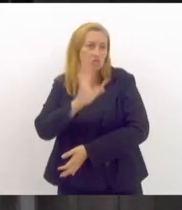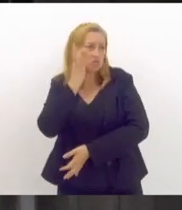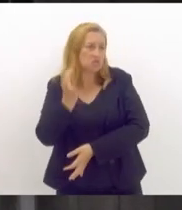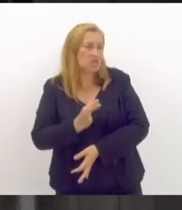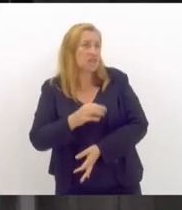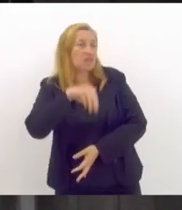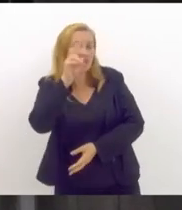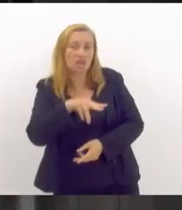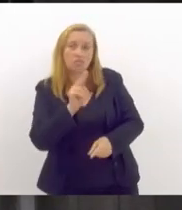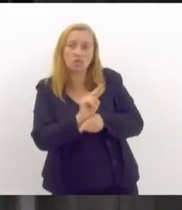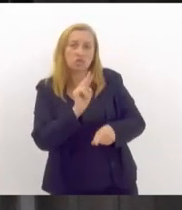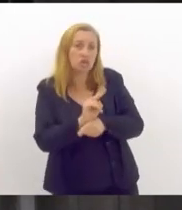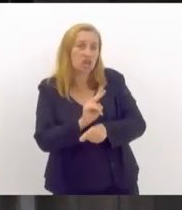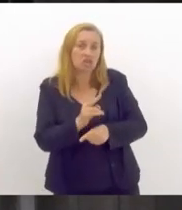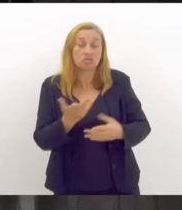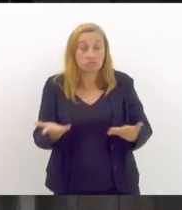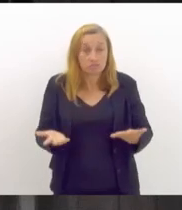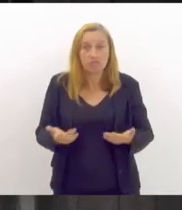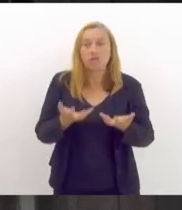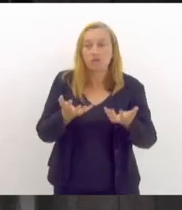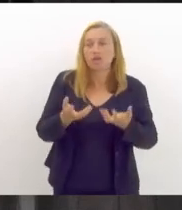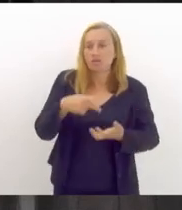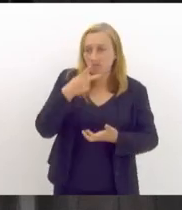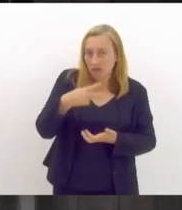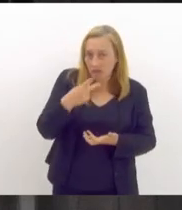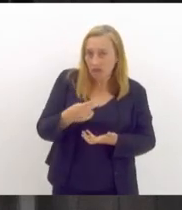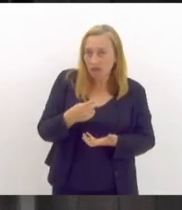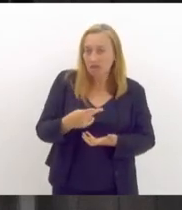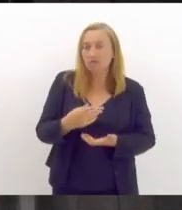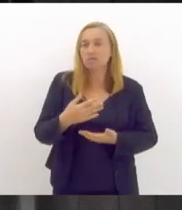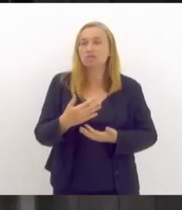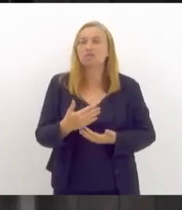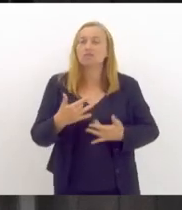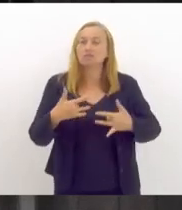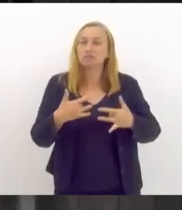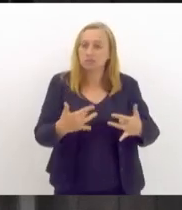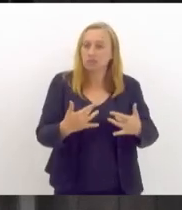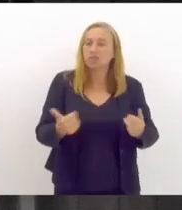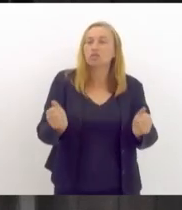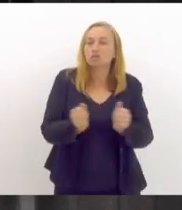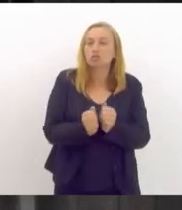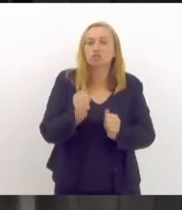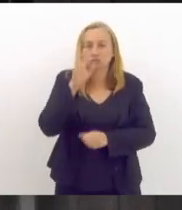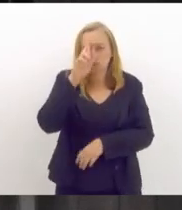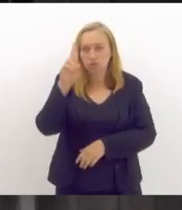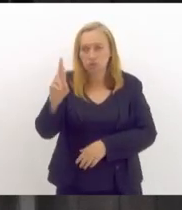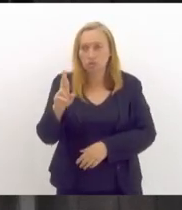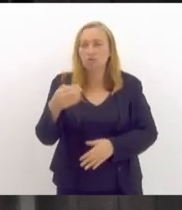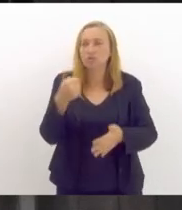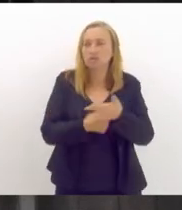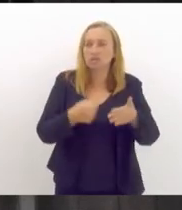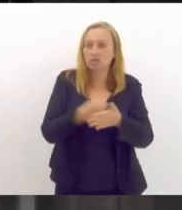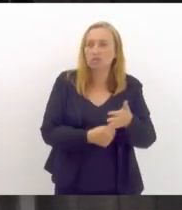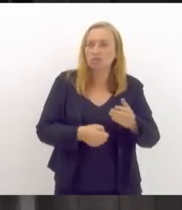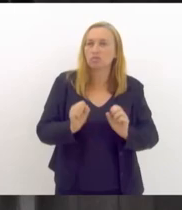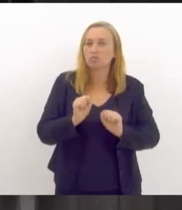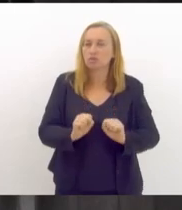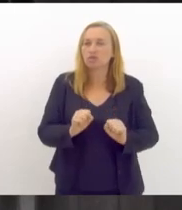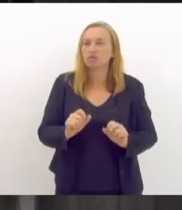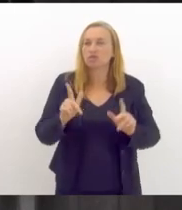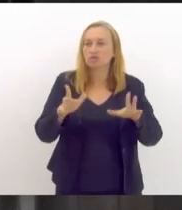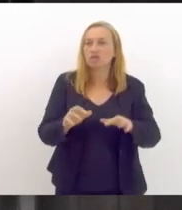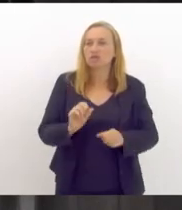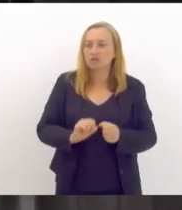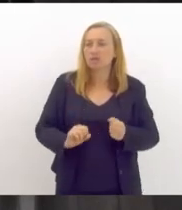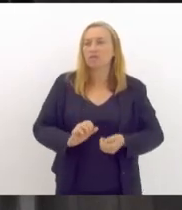infelizmente são protegidos então quero dizer sou solícito estou junto com o senhor nessa batalha para que possamos fazer a